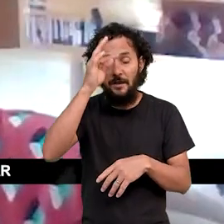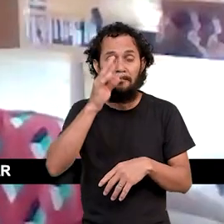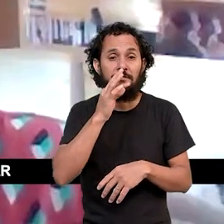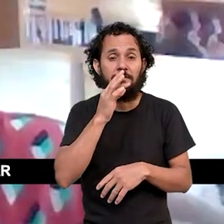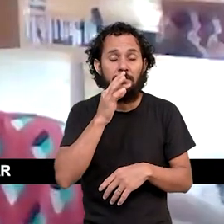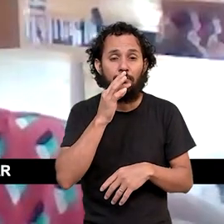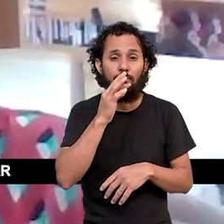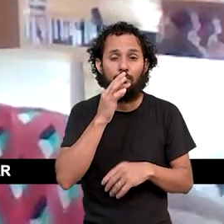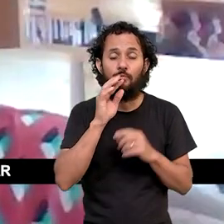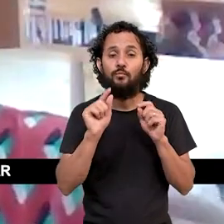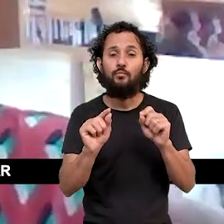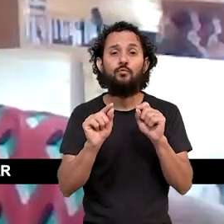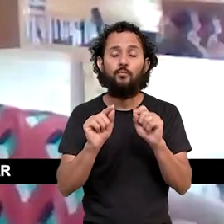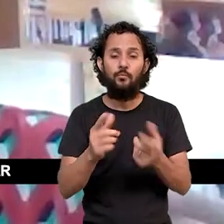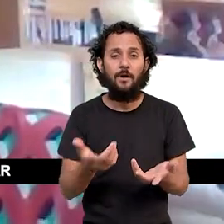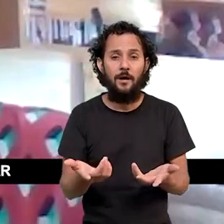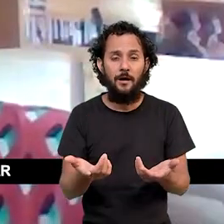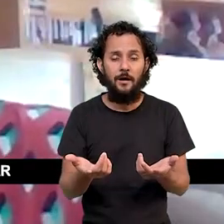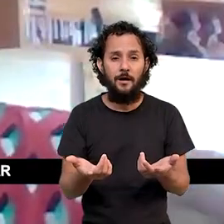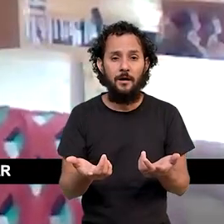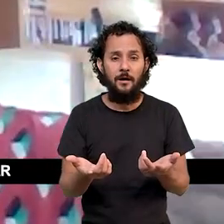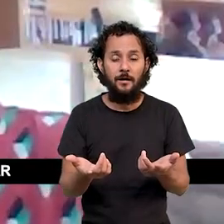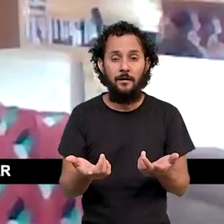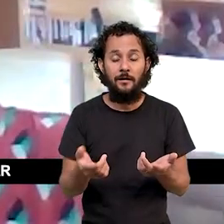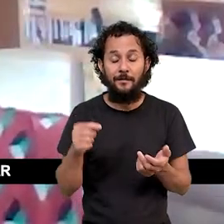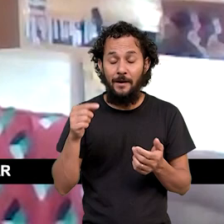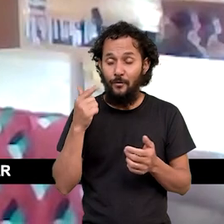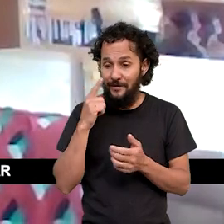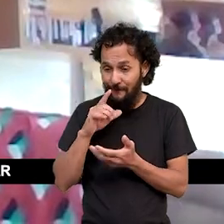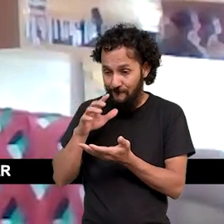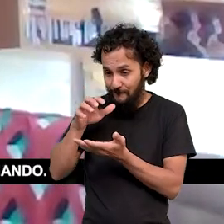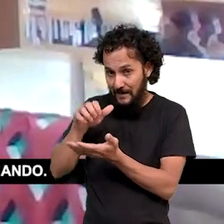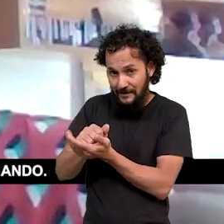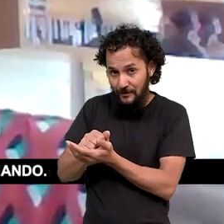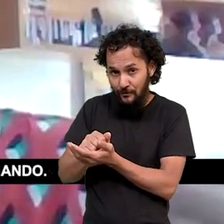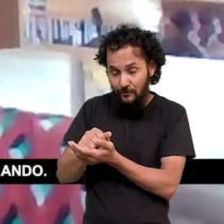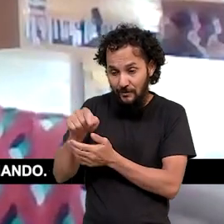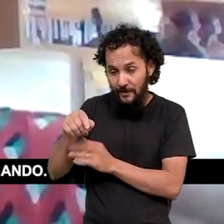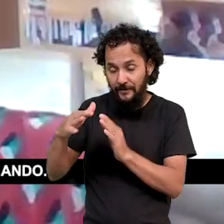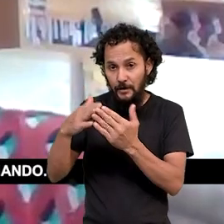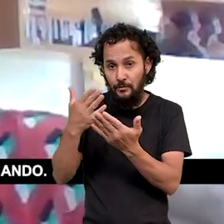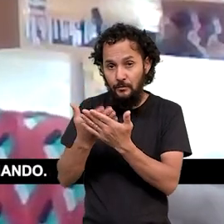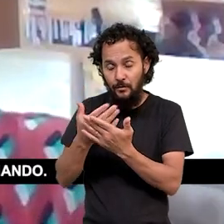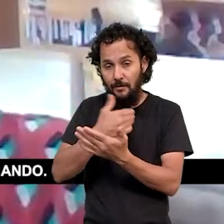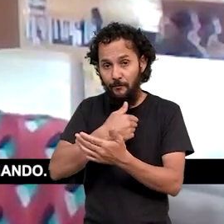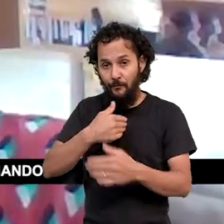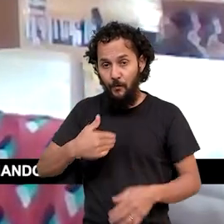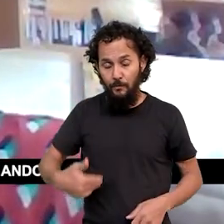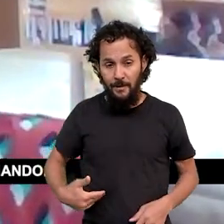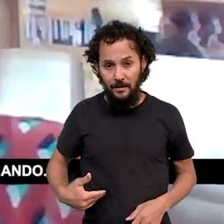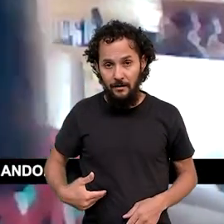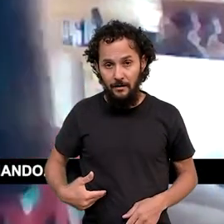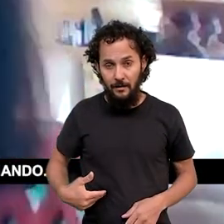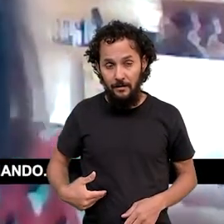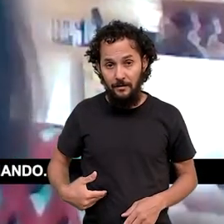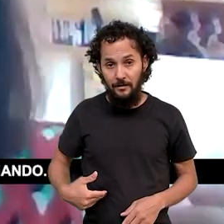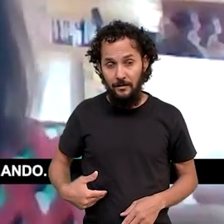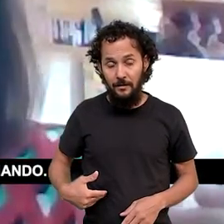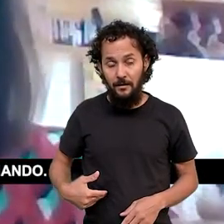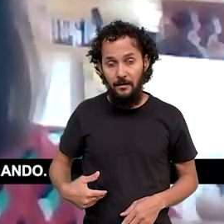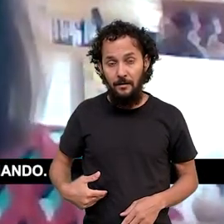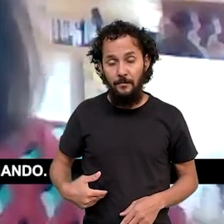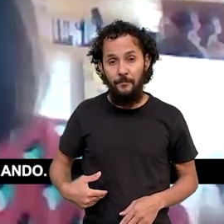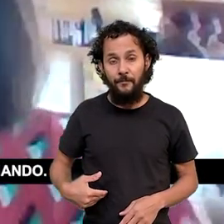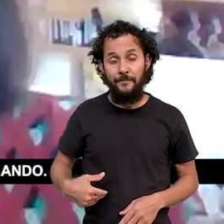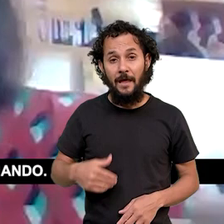tradição de que, para se matricular na rede pública uma